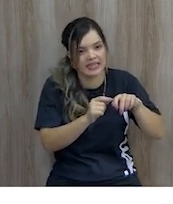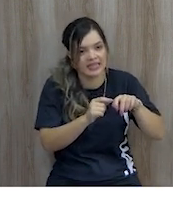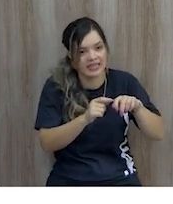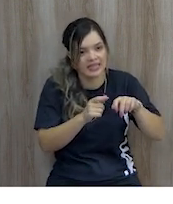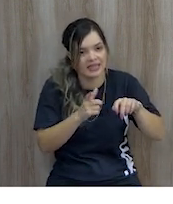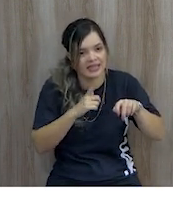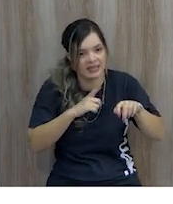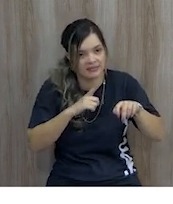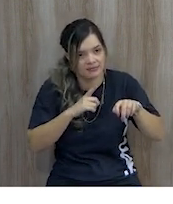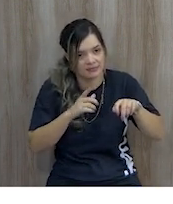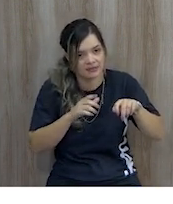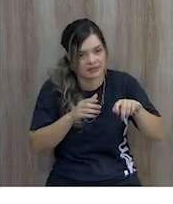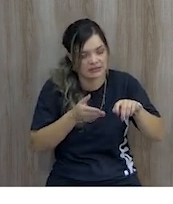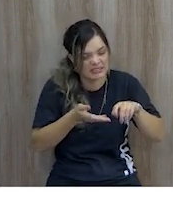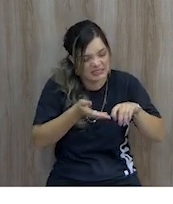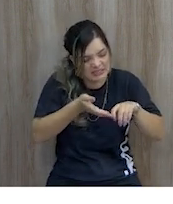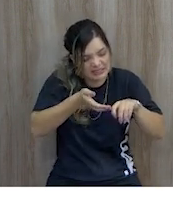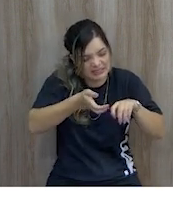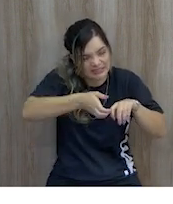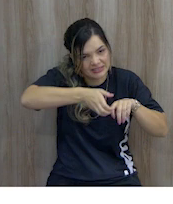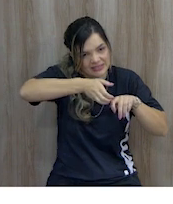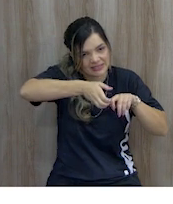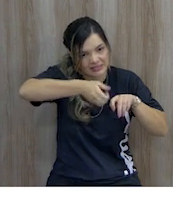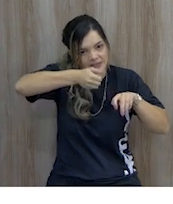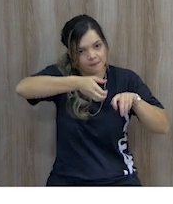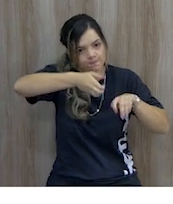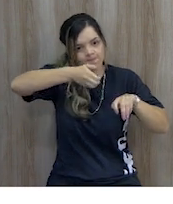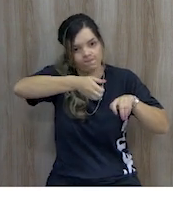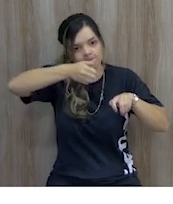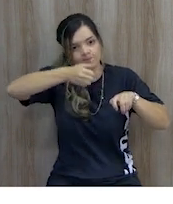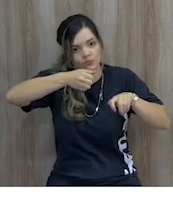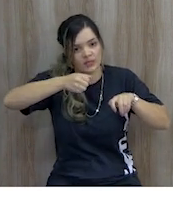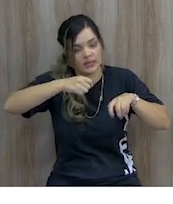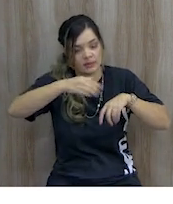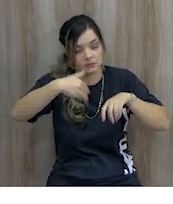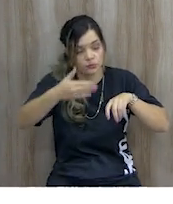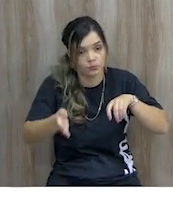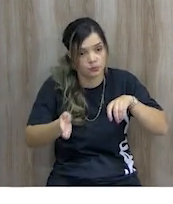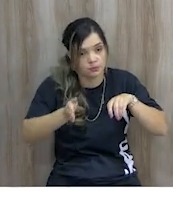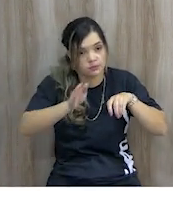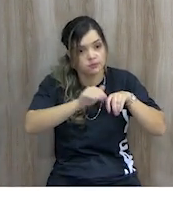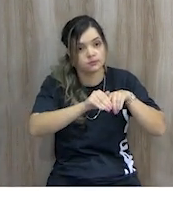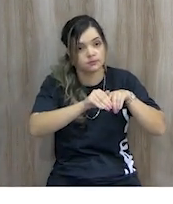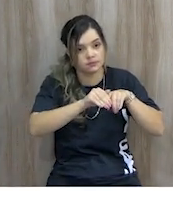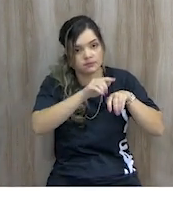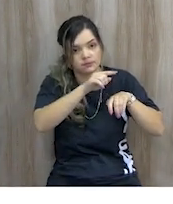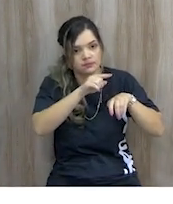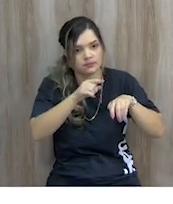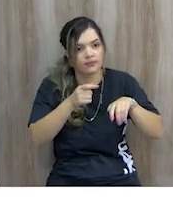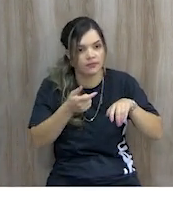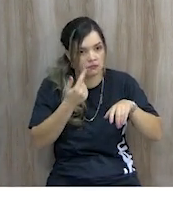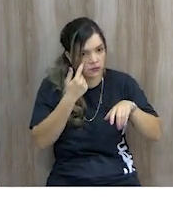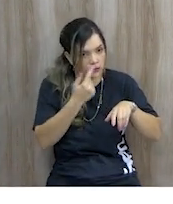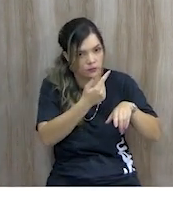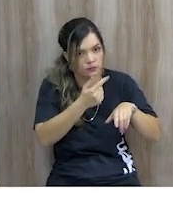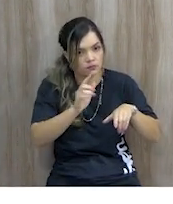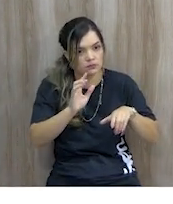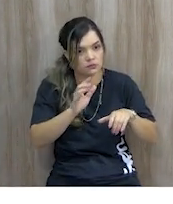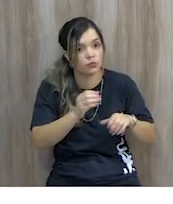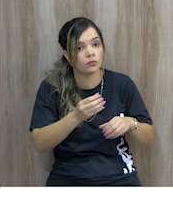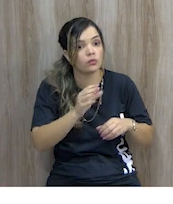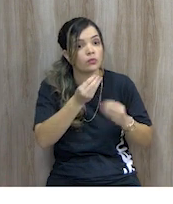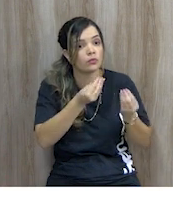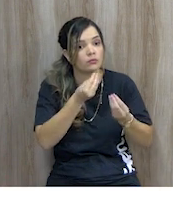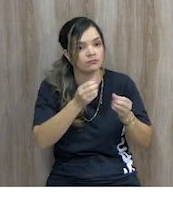abro. Quanto mais eu conseguir abrir a minha incisão, mais eu vou conseguir recobrir. Vai ficar dessa forma.